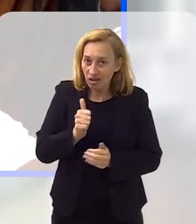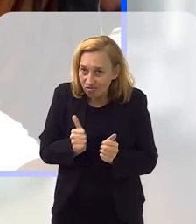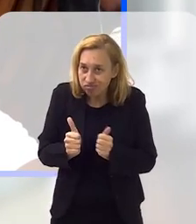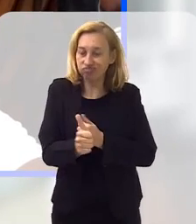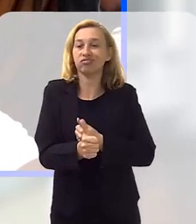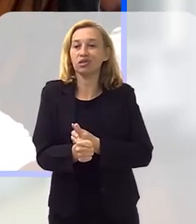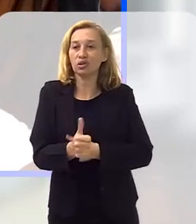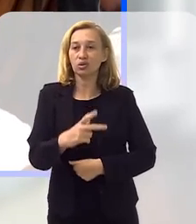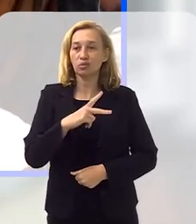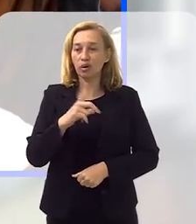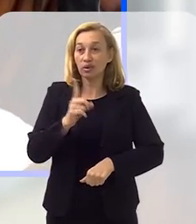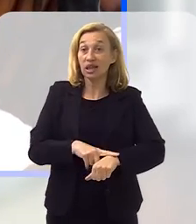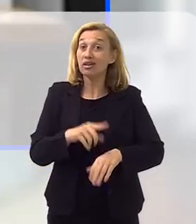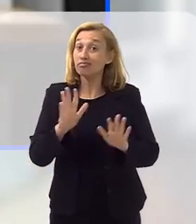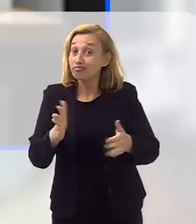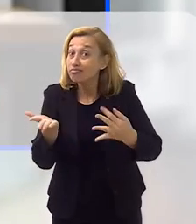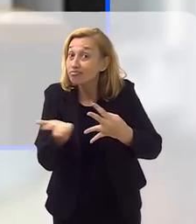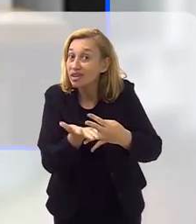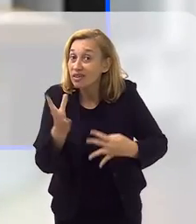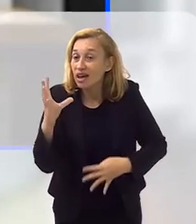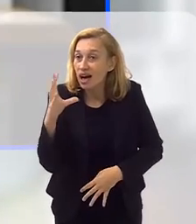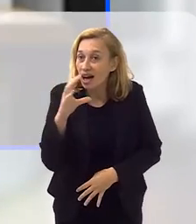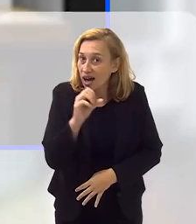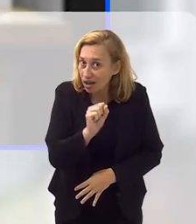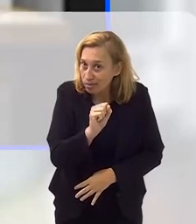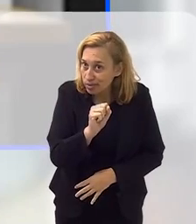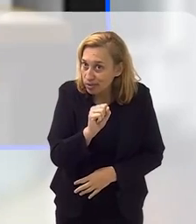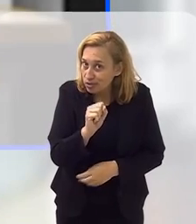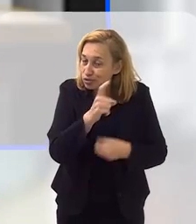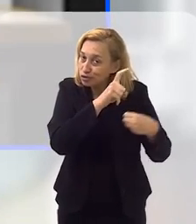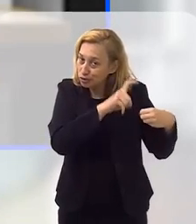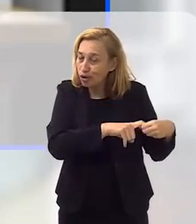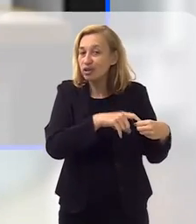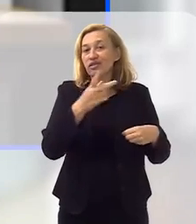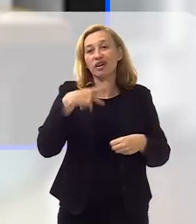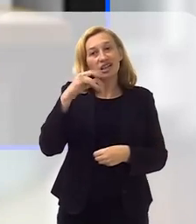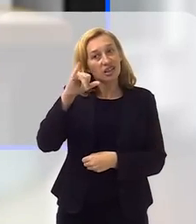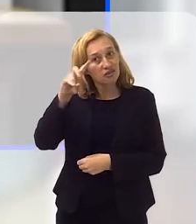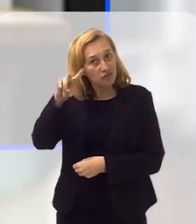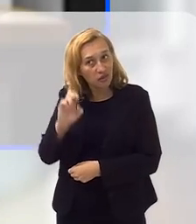mulher à frente do próprio tempo. Gente, vamos fazer um pequeno intervalo